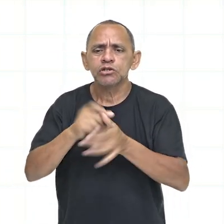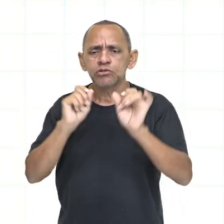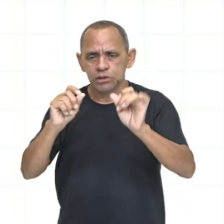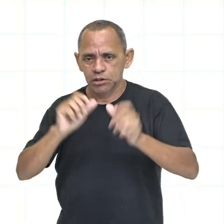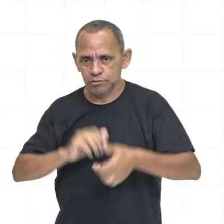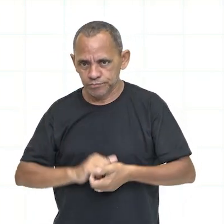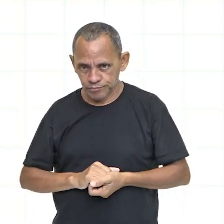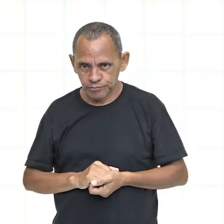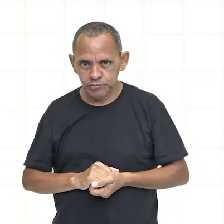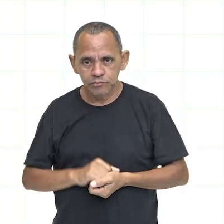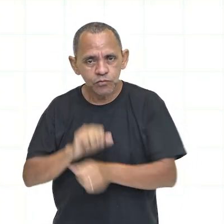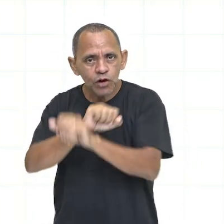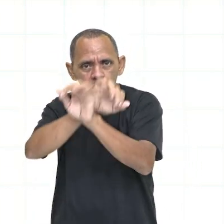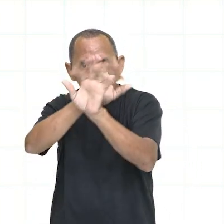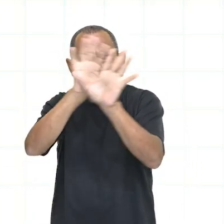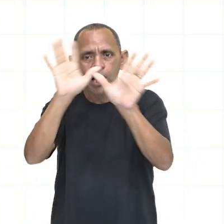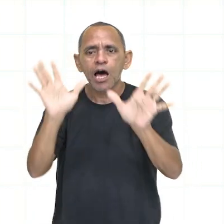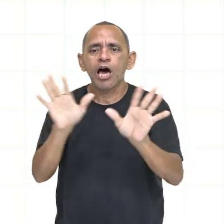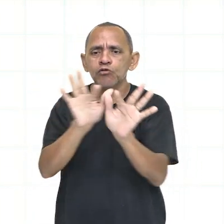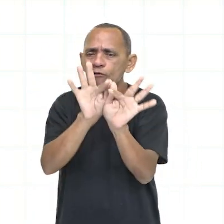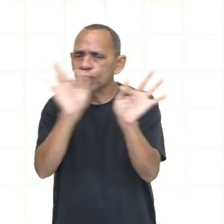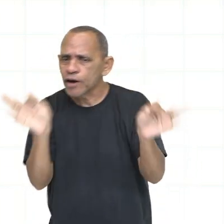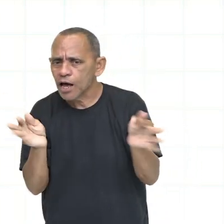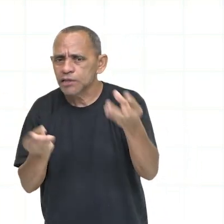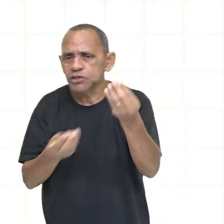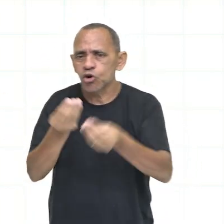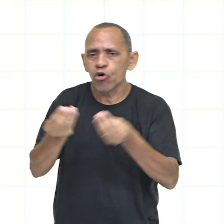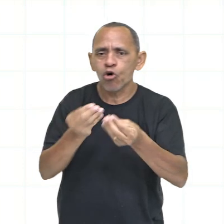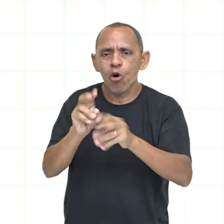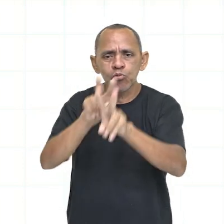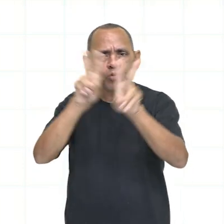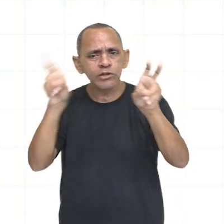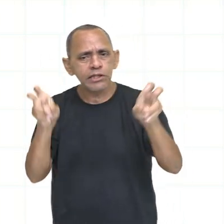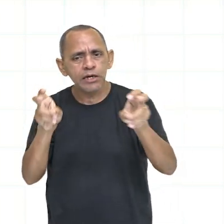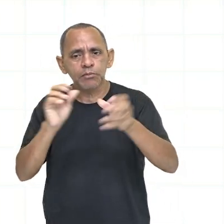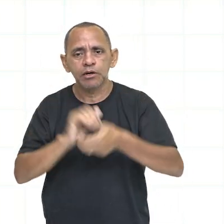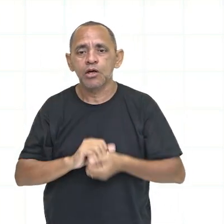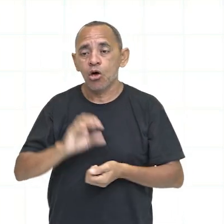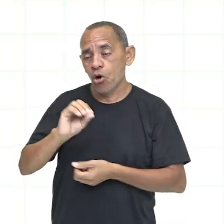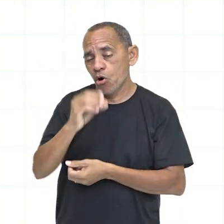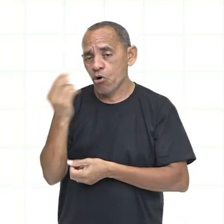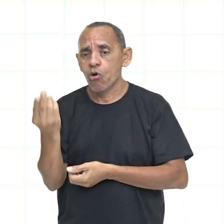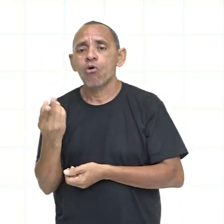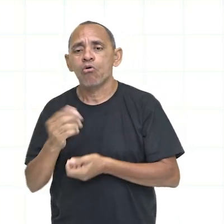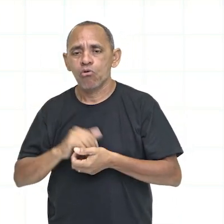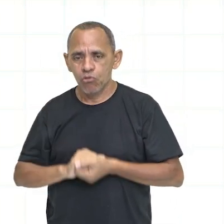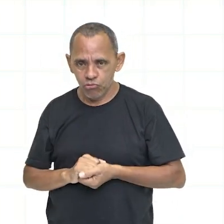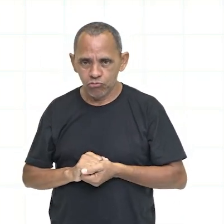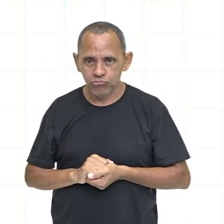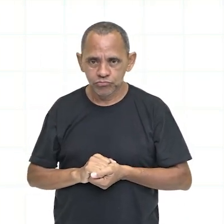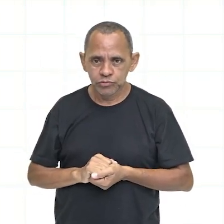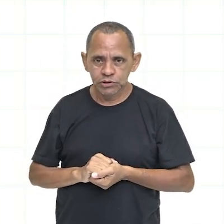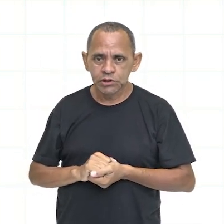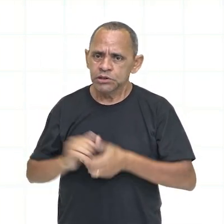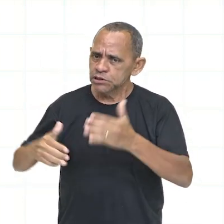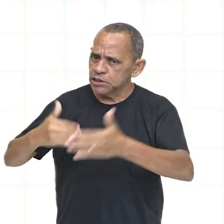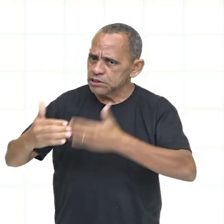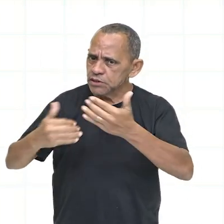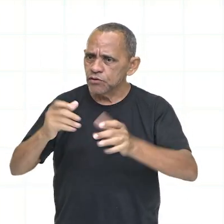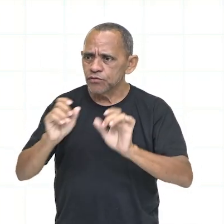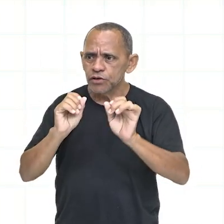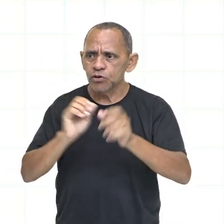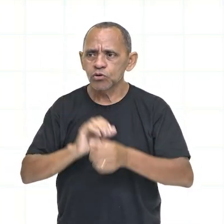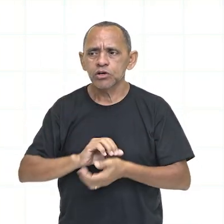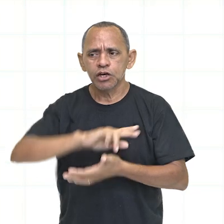a esclarecer ou aumentar, né, expandir aí o significado das palavras que